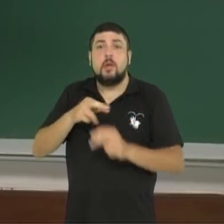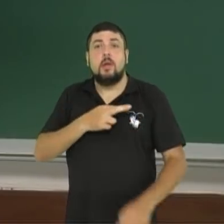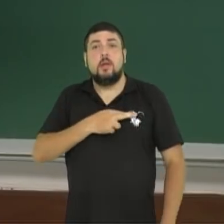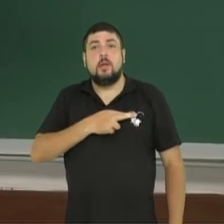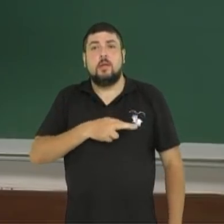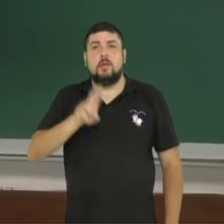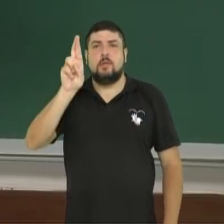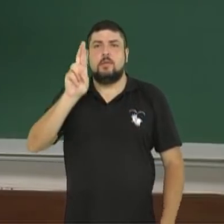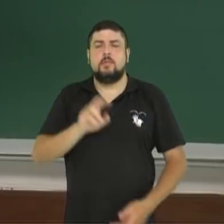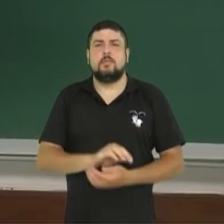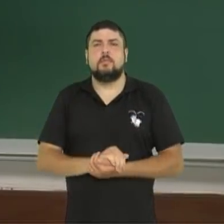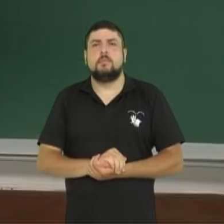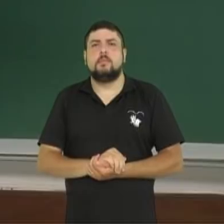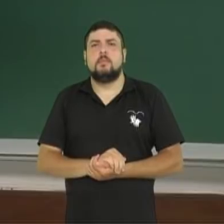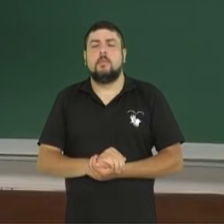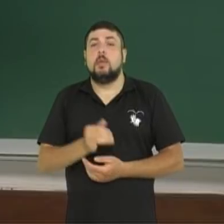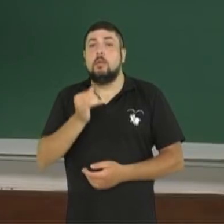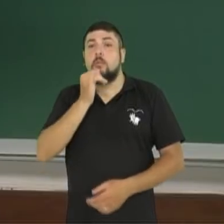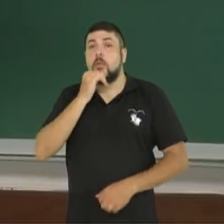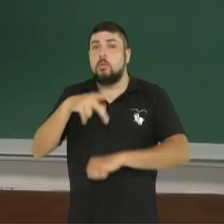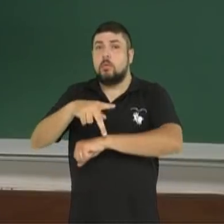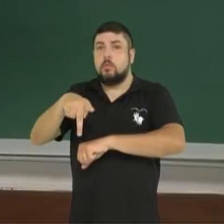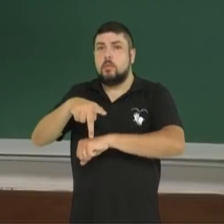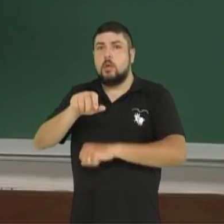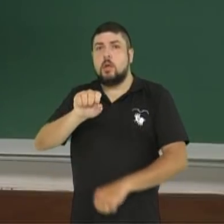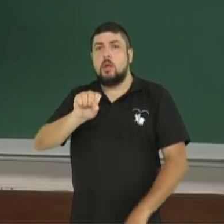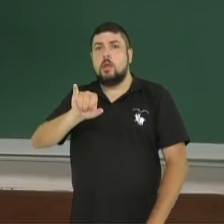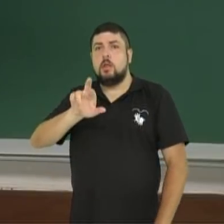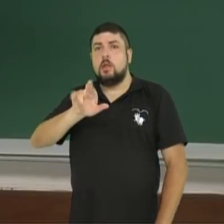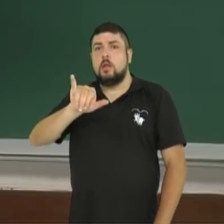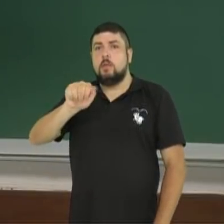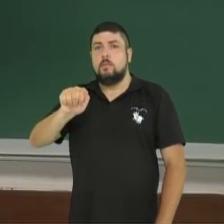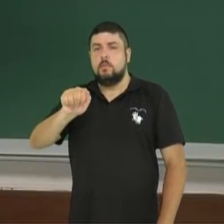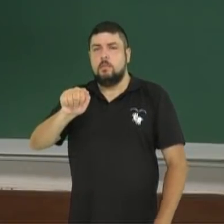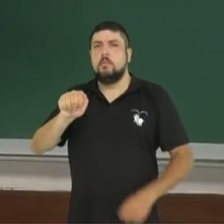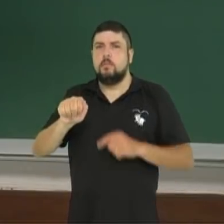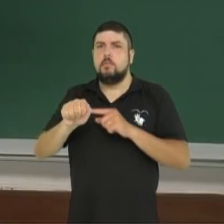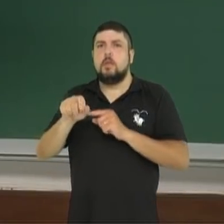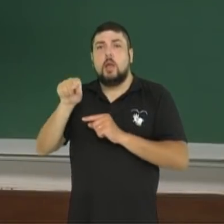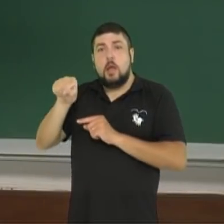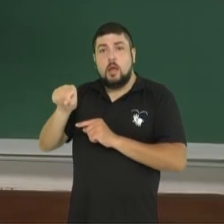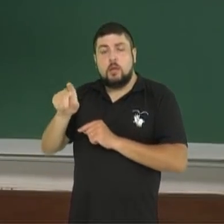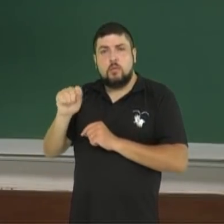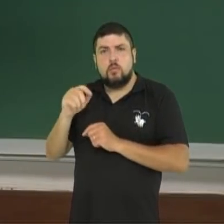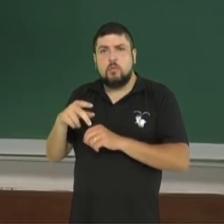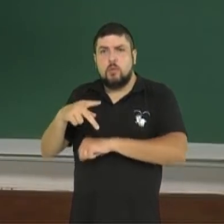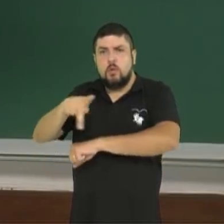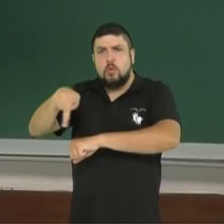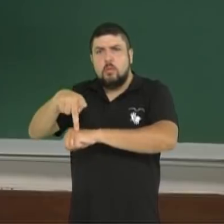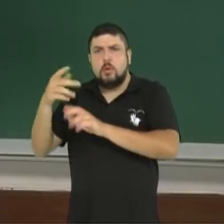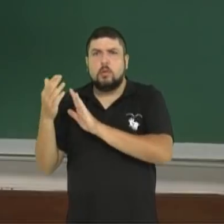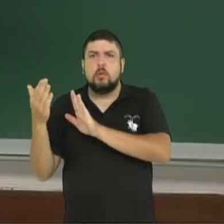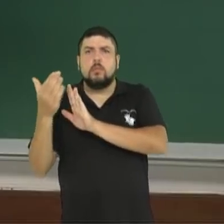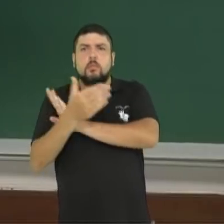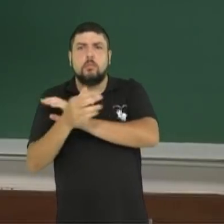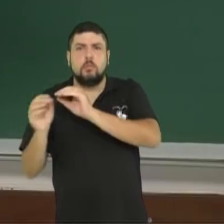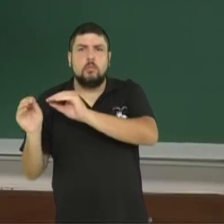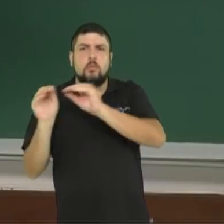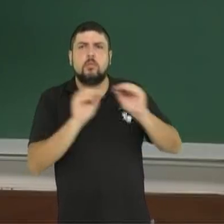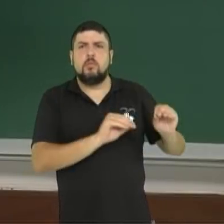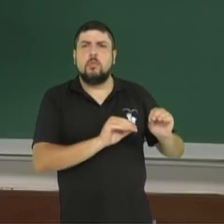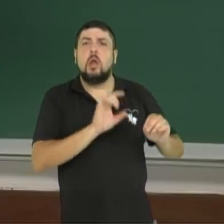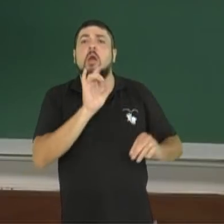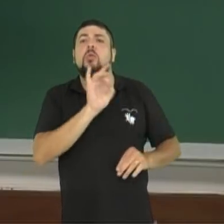Né? Observem o que acontece na Síria com frequência. Então, as pessoas tentam sair do seu país de origem, não é porque simplesmente elas querem